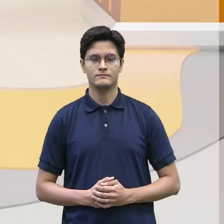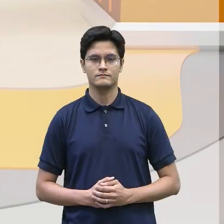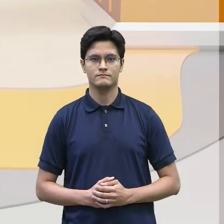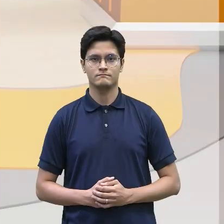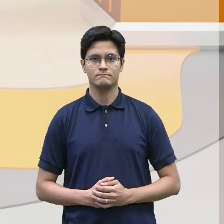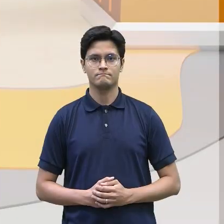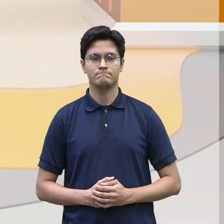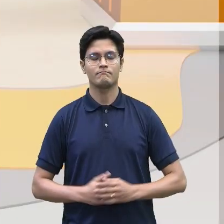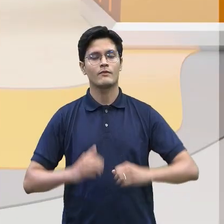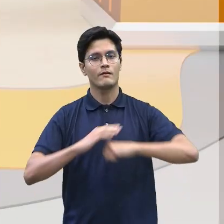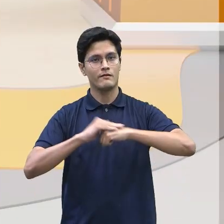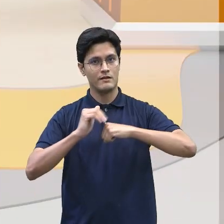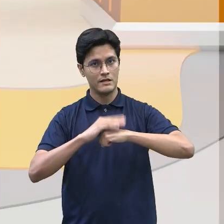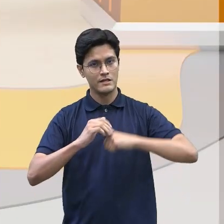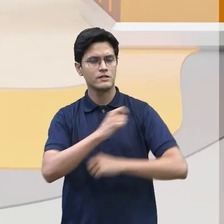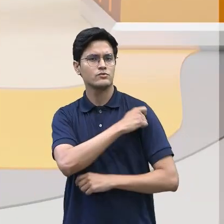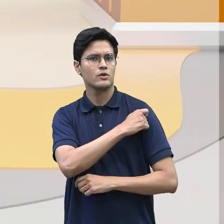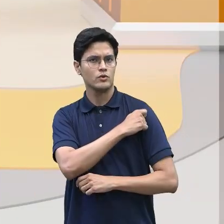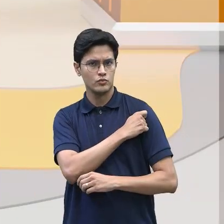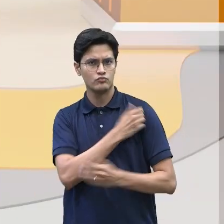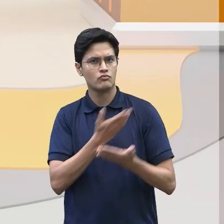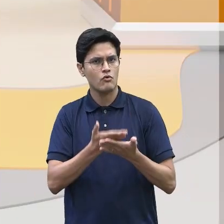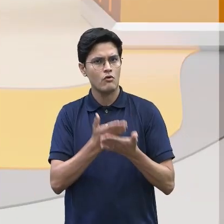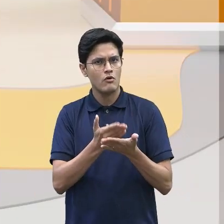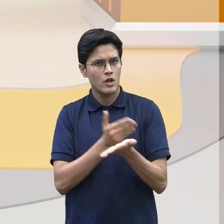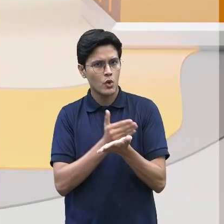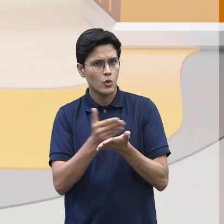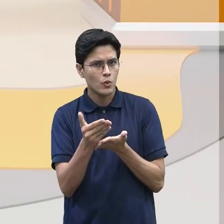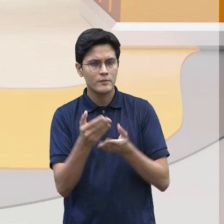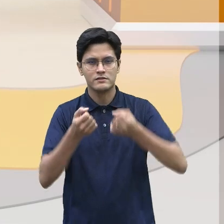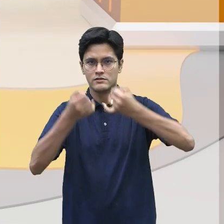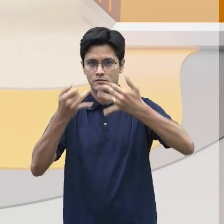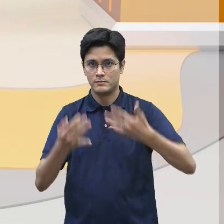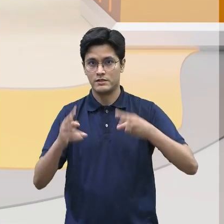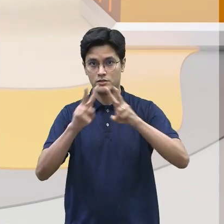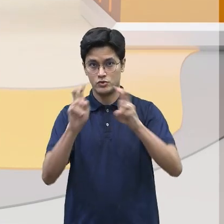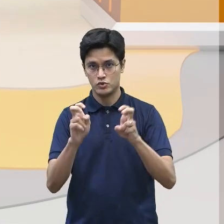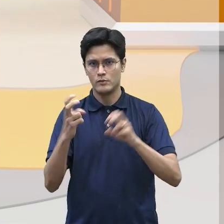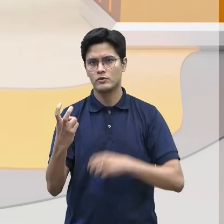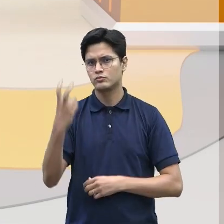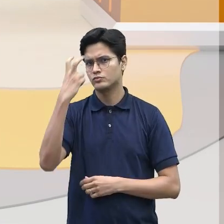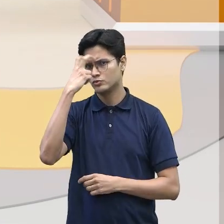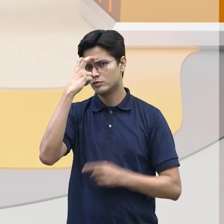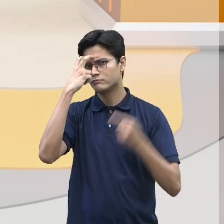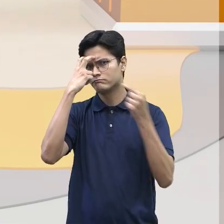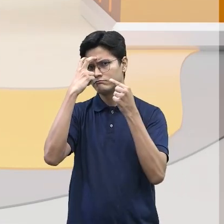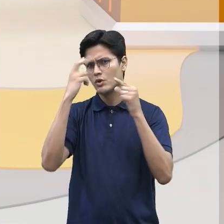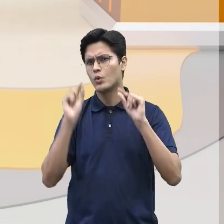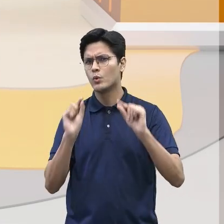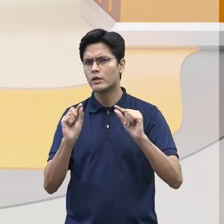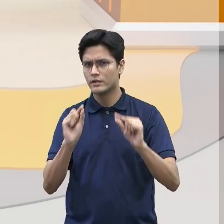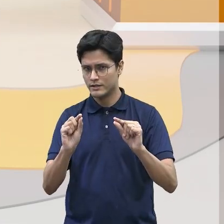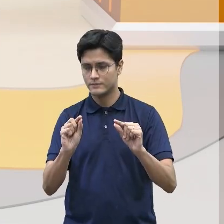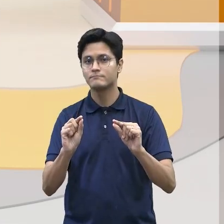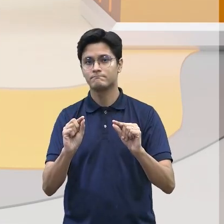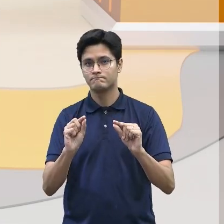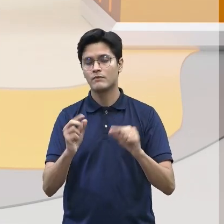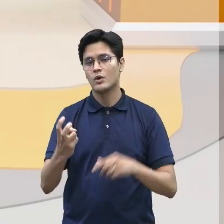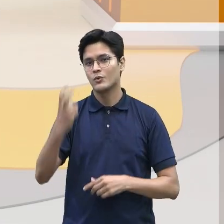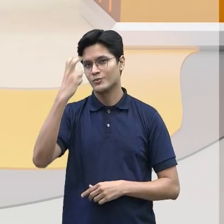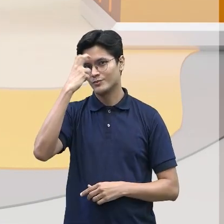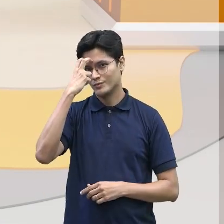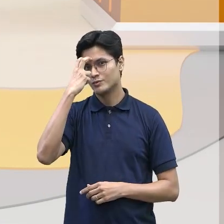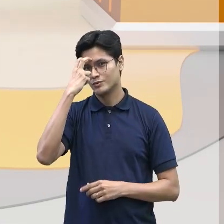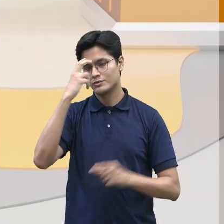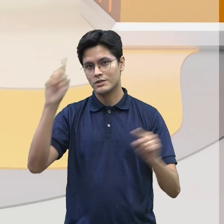Queridos alunos, nossa aula vai começar falando sobre cultura. O que seria cultura, primeiramente? Cultura se refere